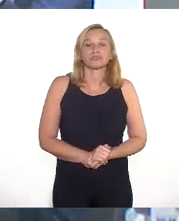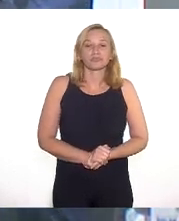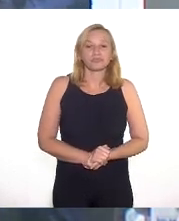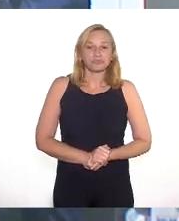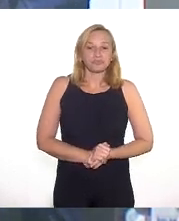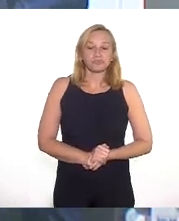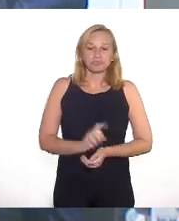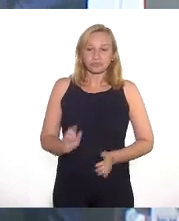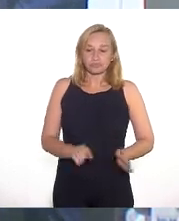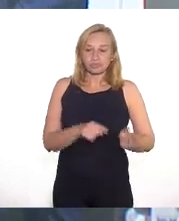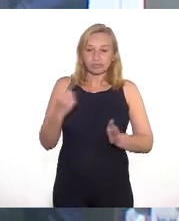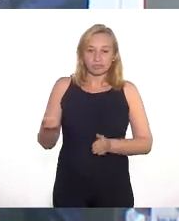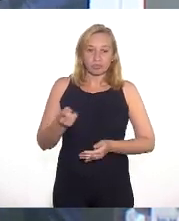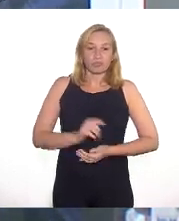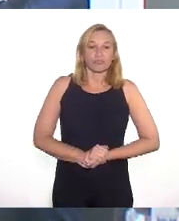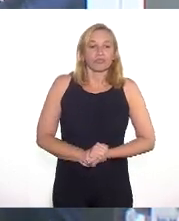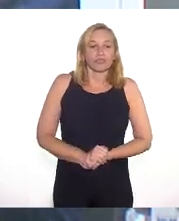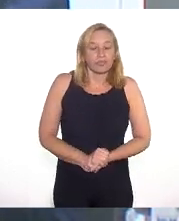Próximo.